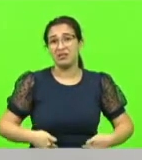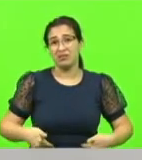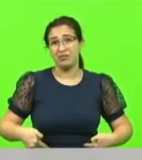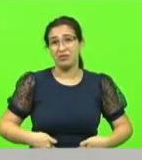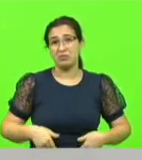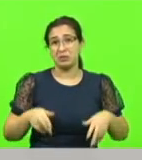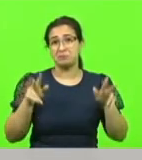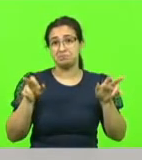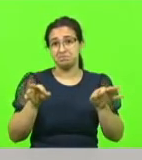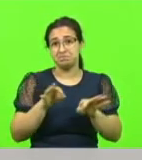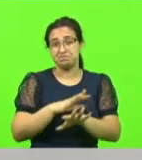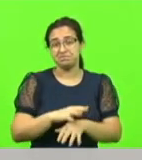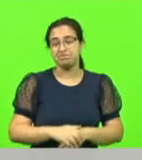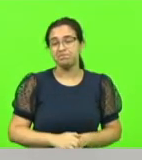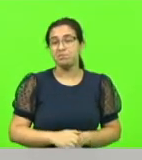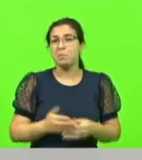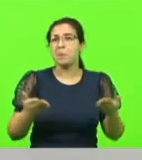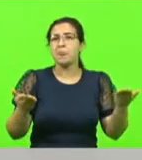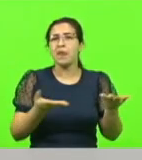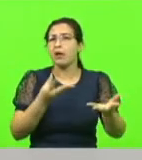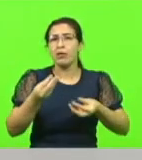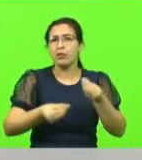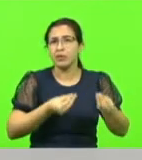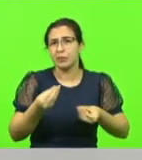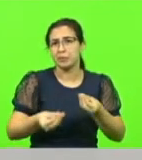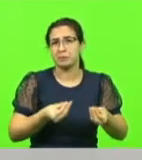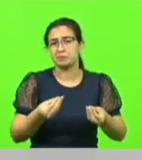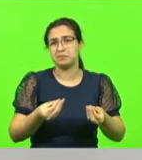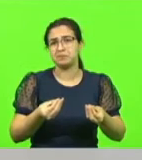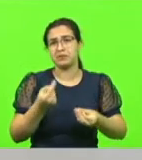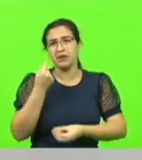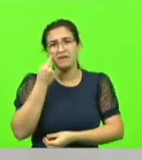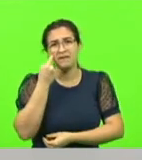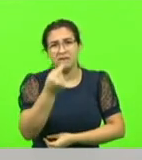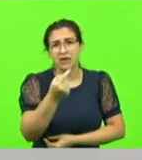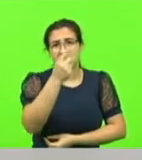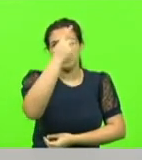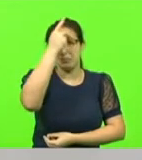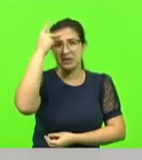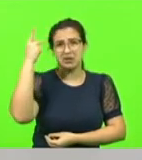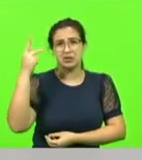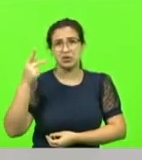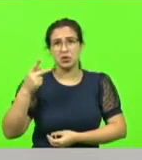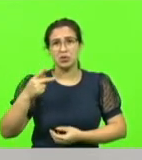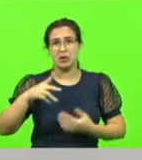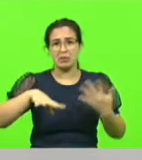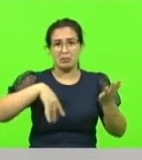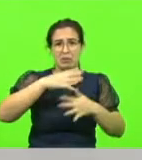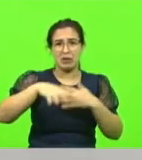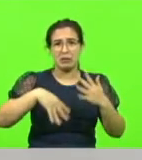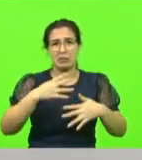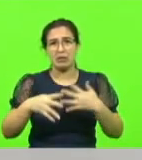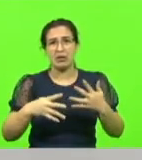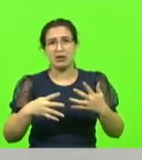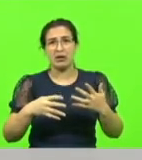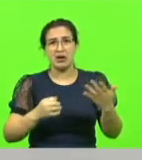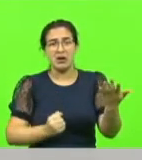Nós chegamos ao ponto agora de vermos as pessoas brigando na fila para comprar